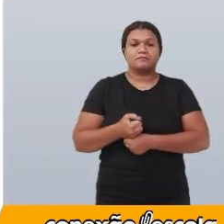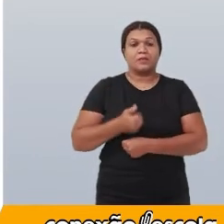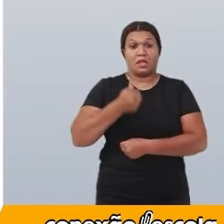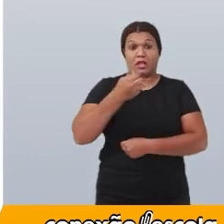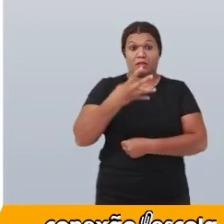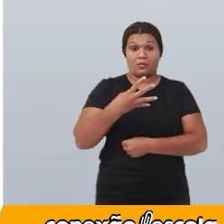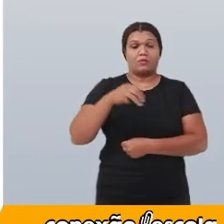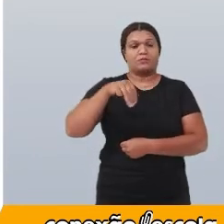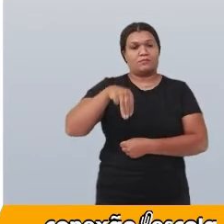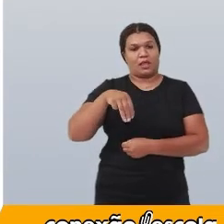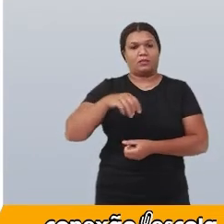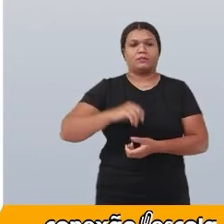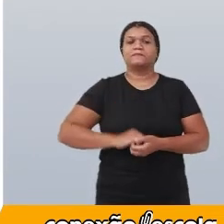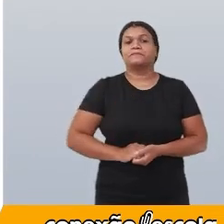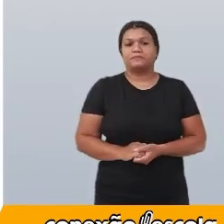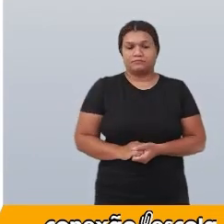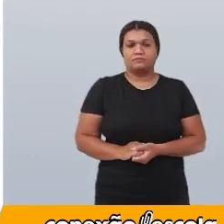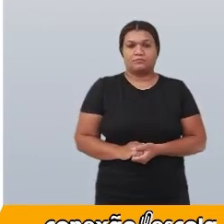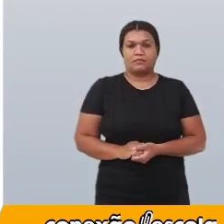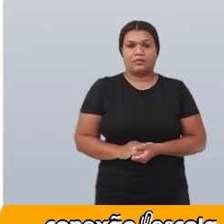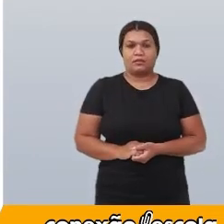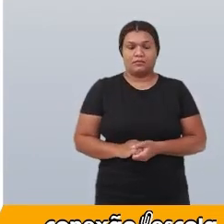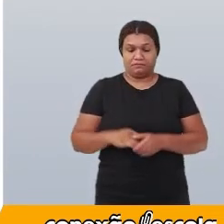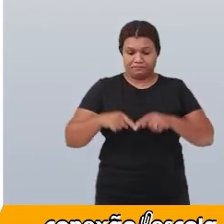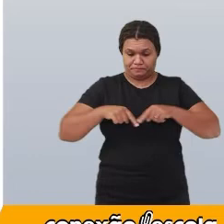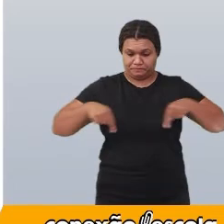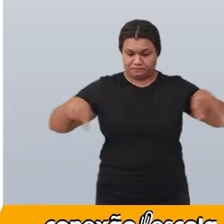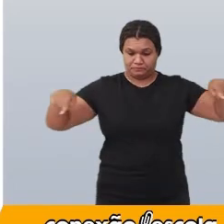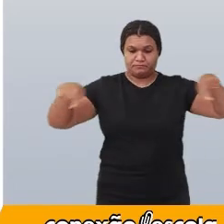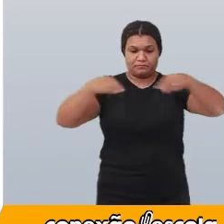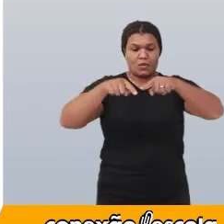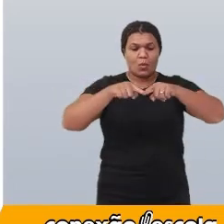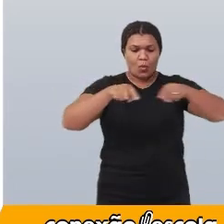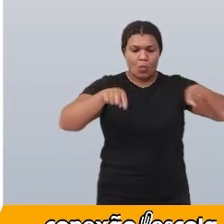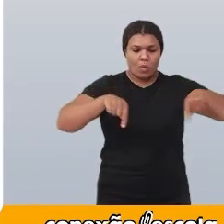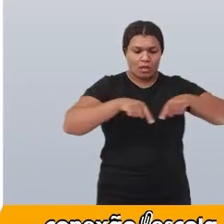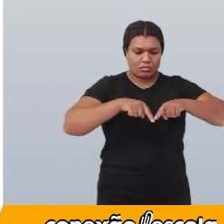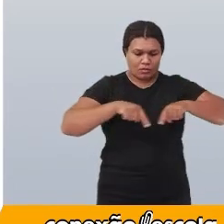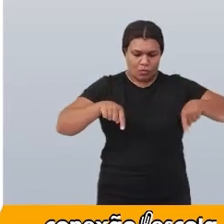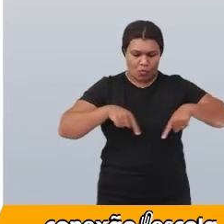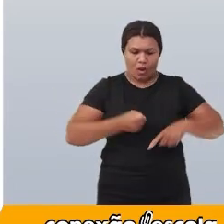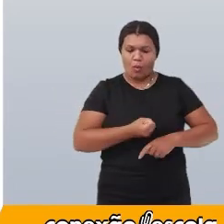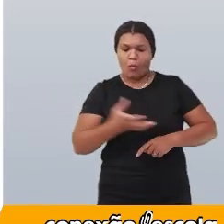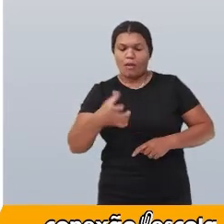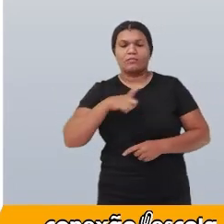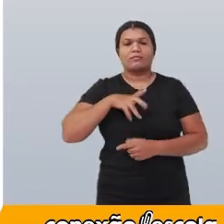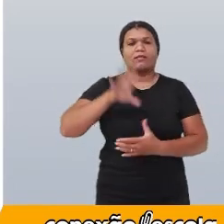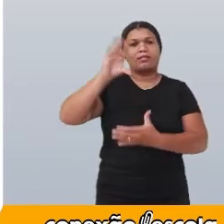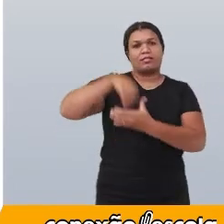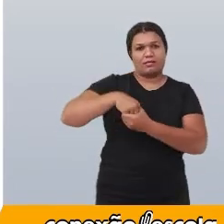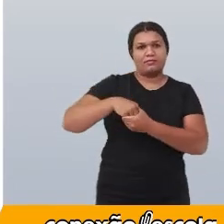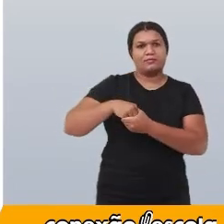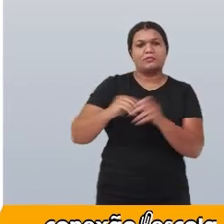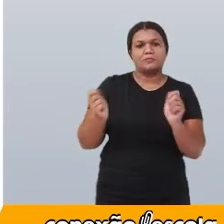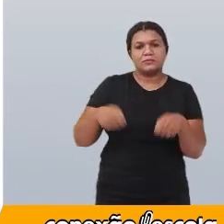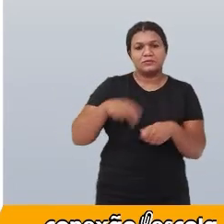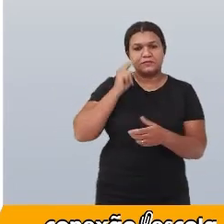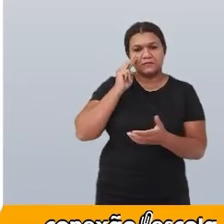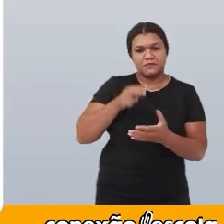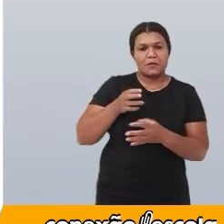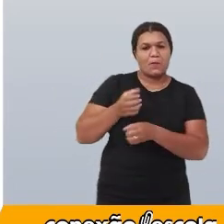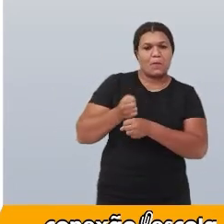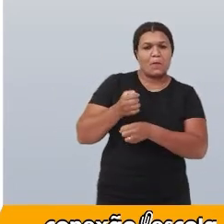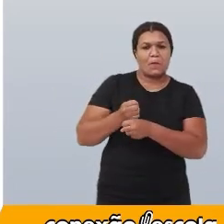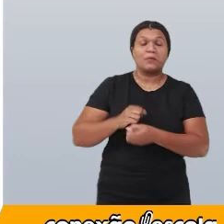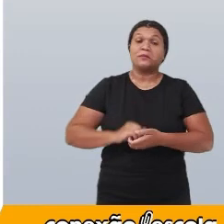14 metros. A área é só contar quantos quadradinhos estão pintados.